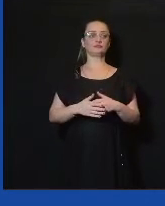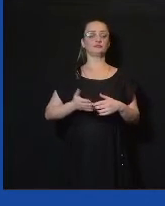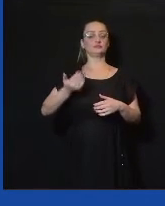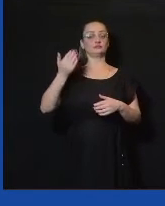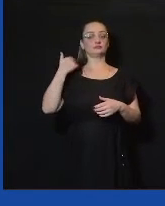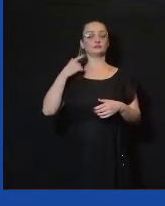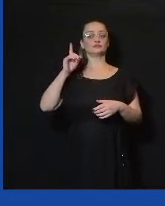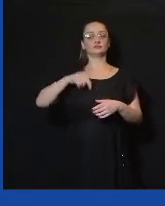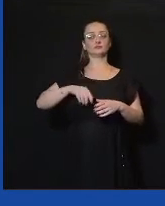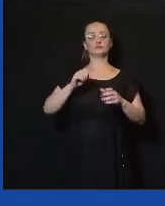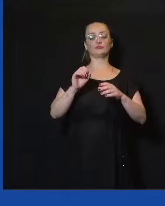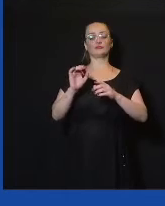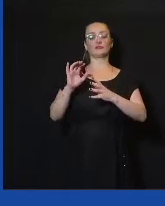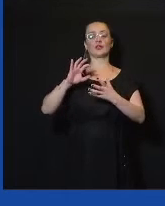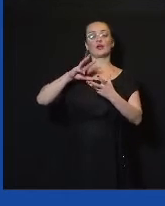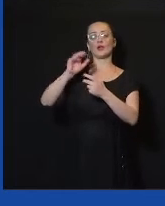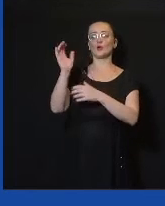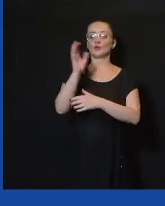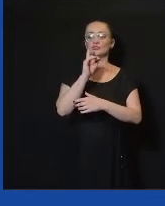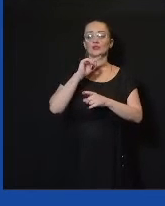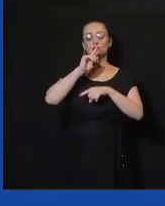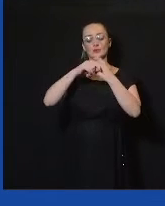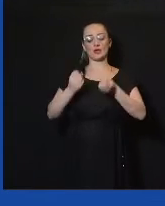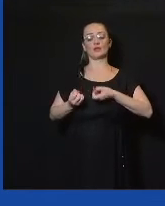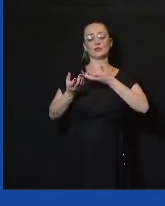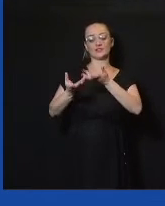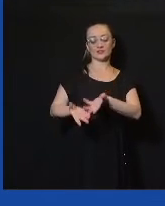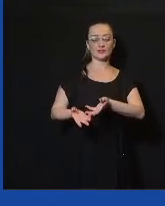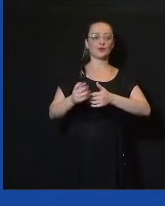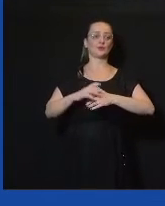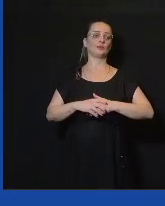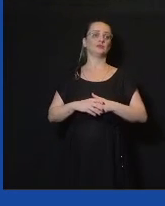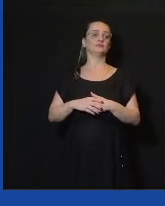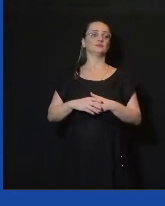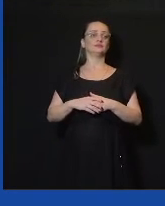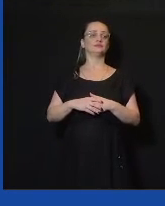a ecologia, que depois veio doação, que poderia ser...